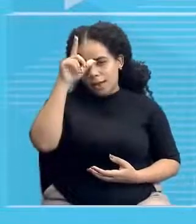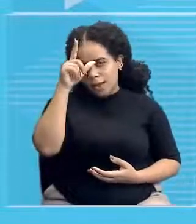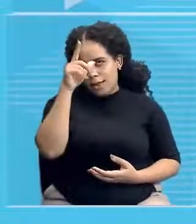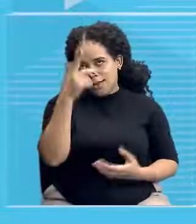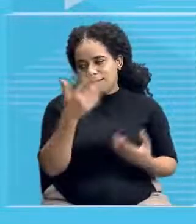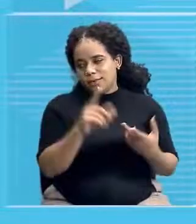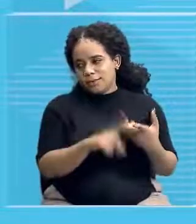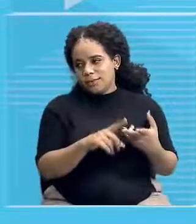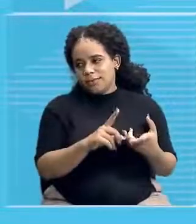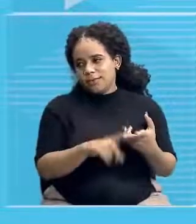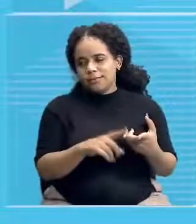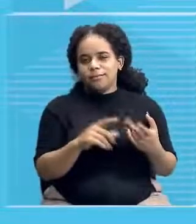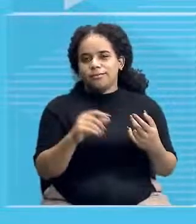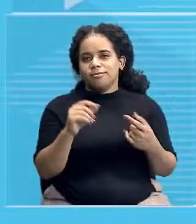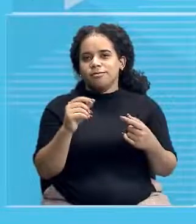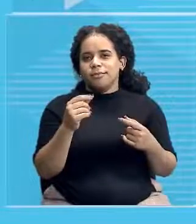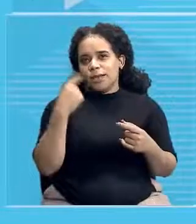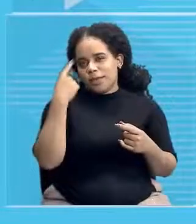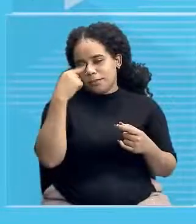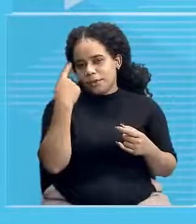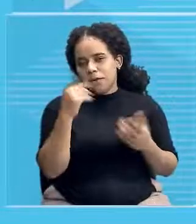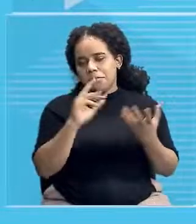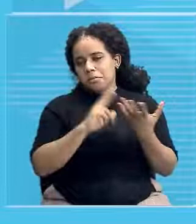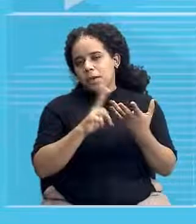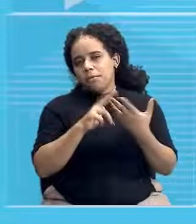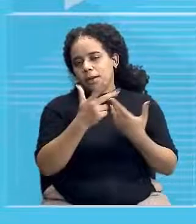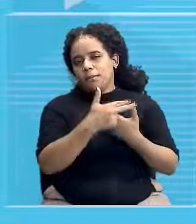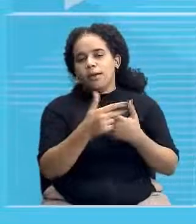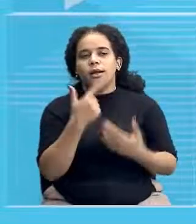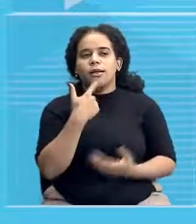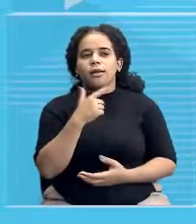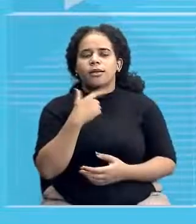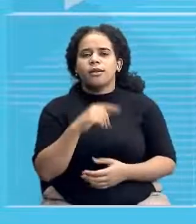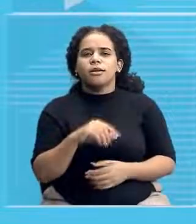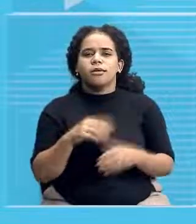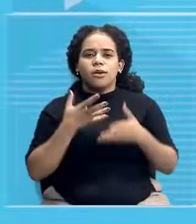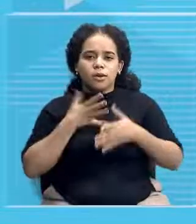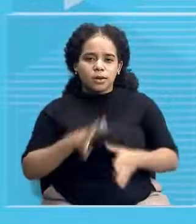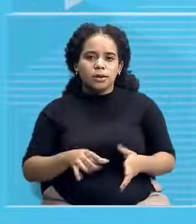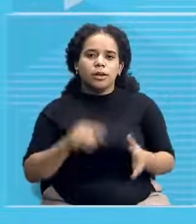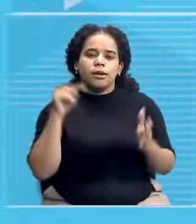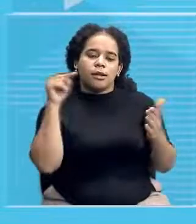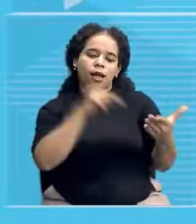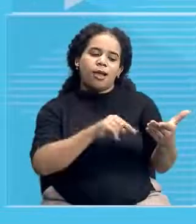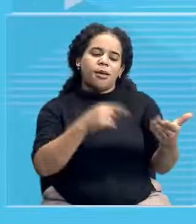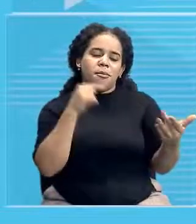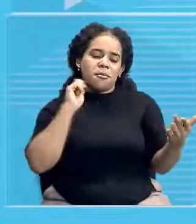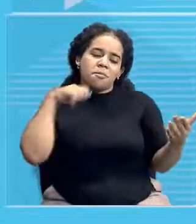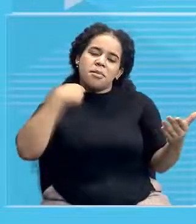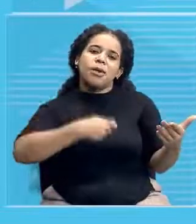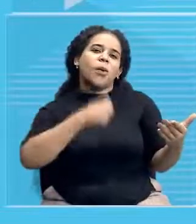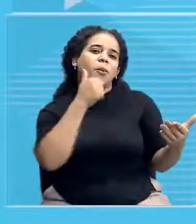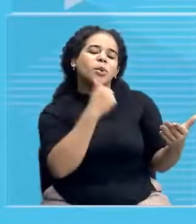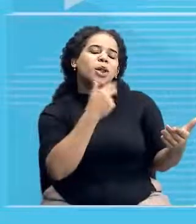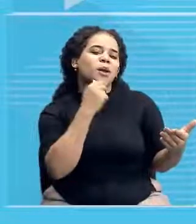eles não perguntam: é menino É menina.